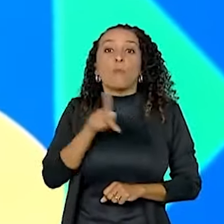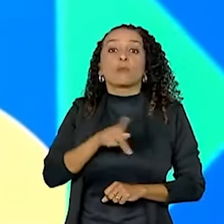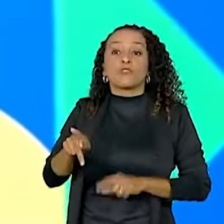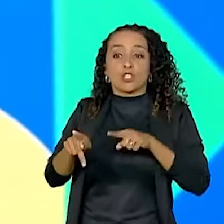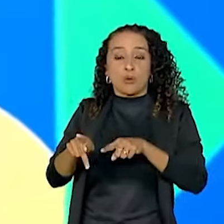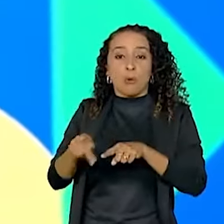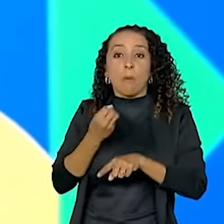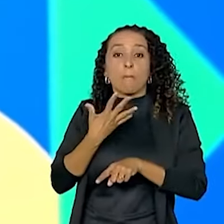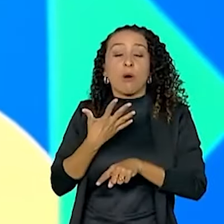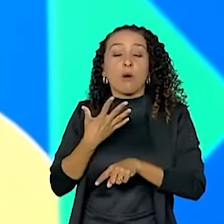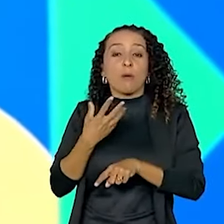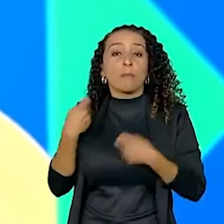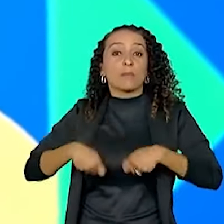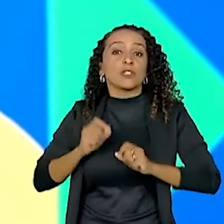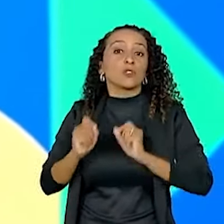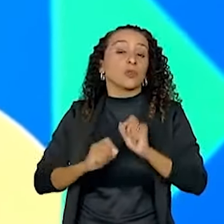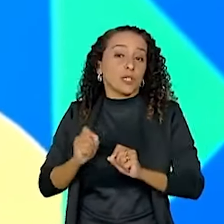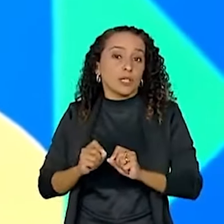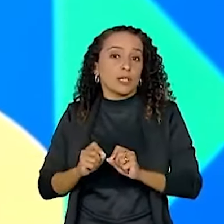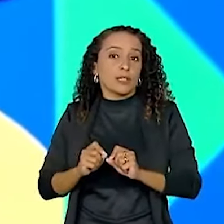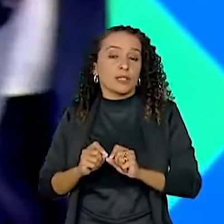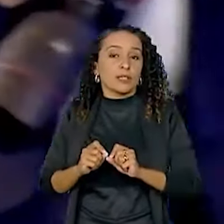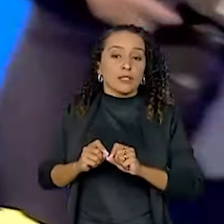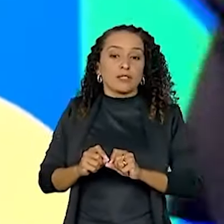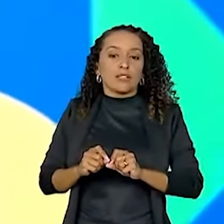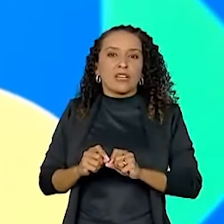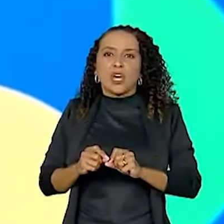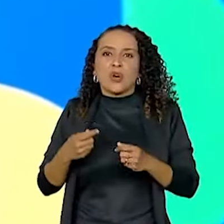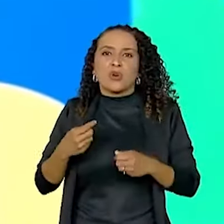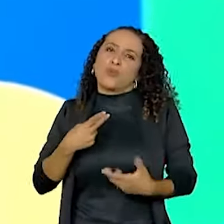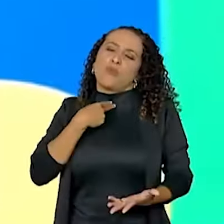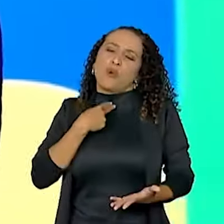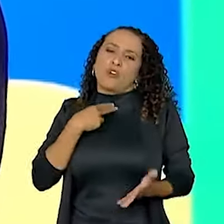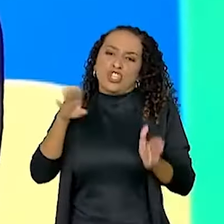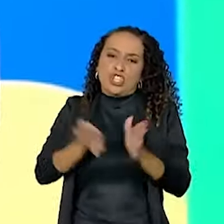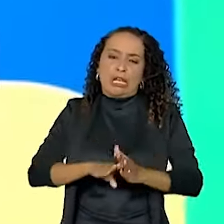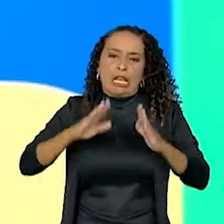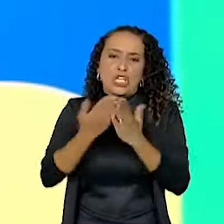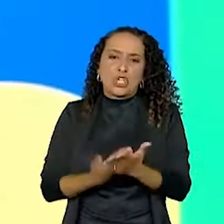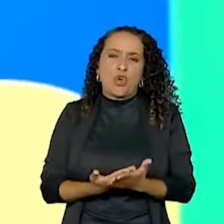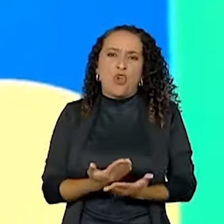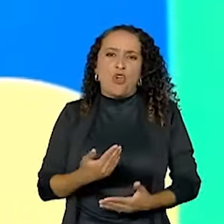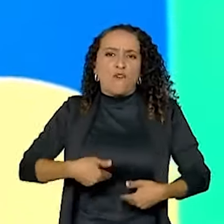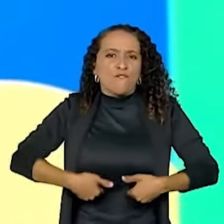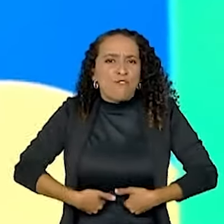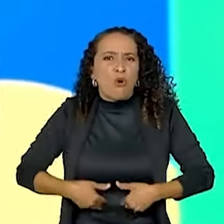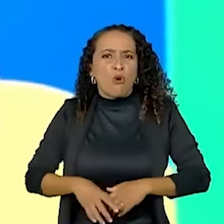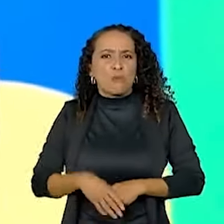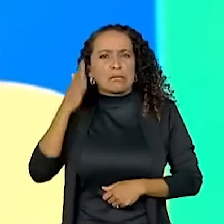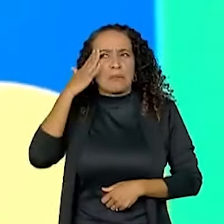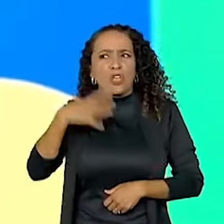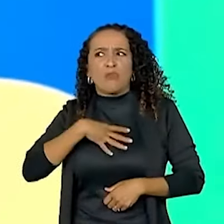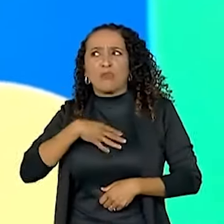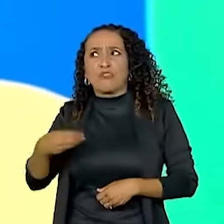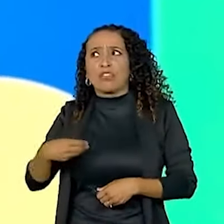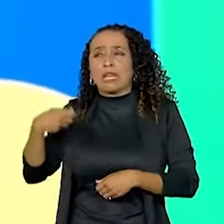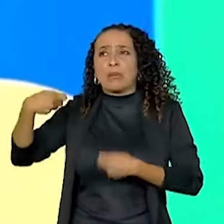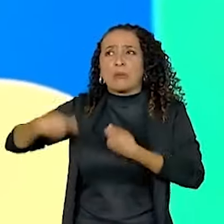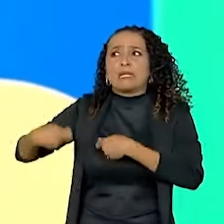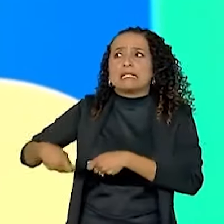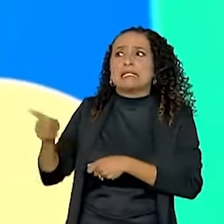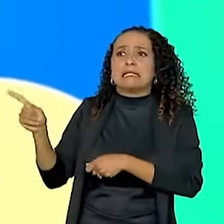bom professor, ele não pode entrar na escola com fome ou sabendo que o seu filho está passando necessidade. Ele tem que